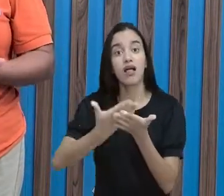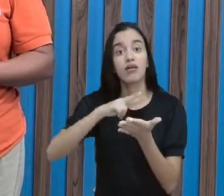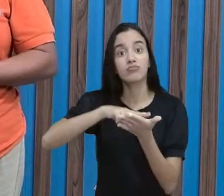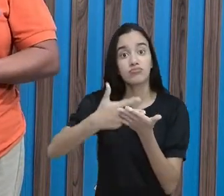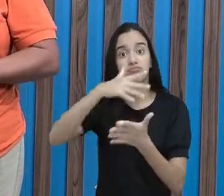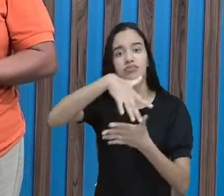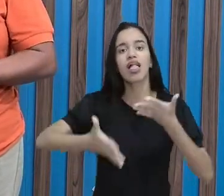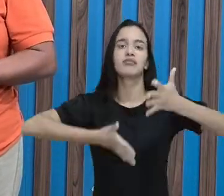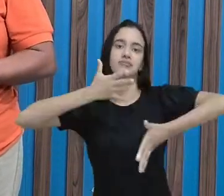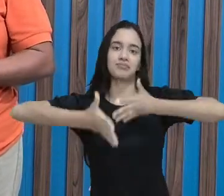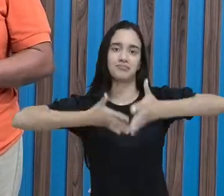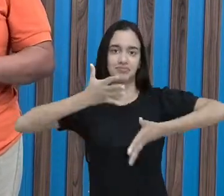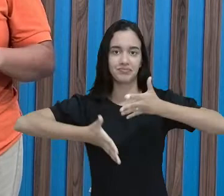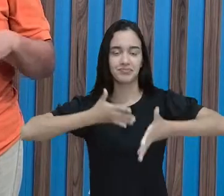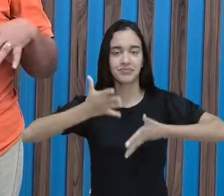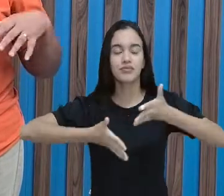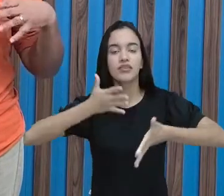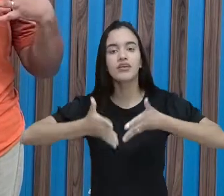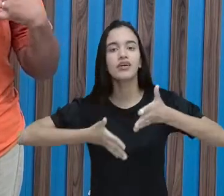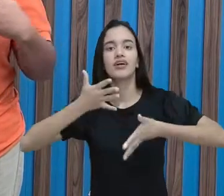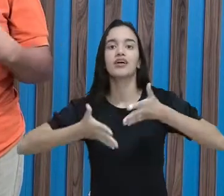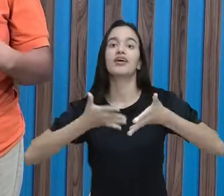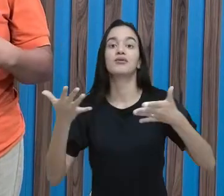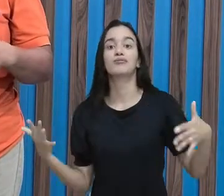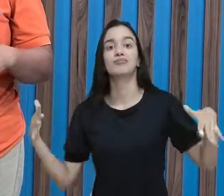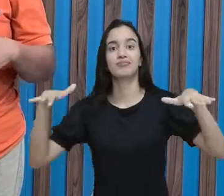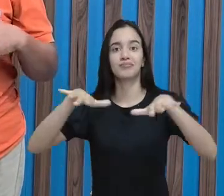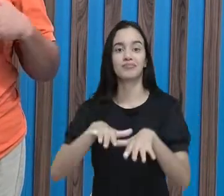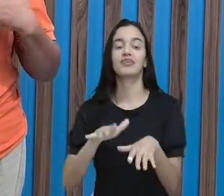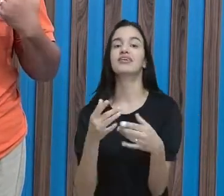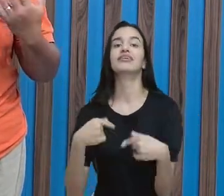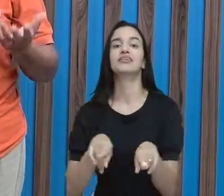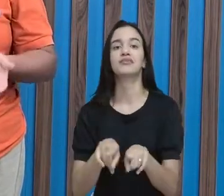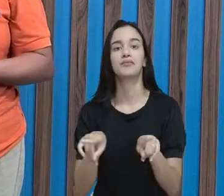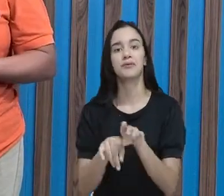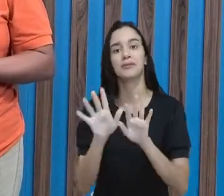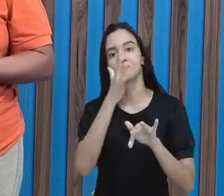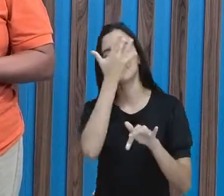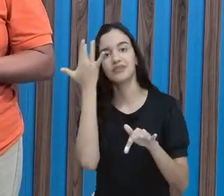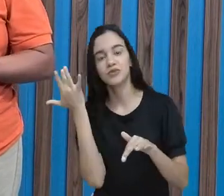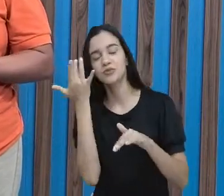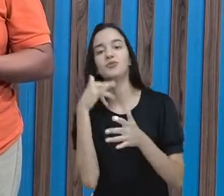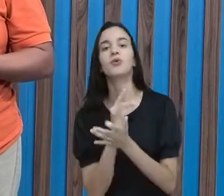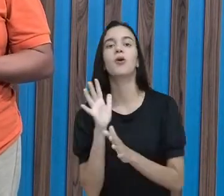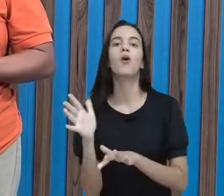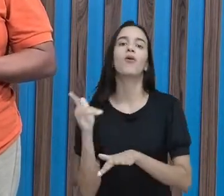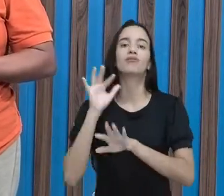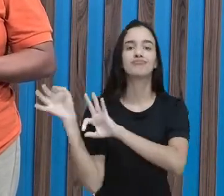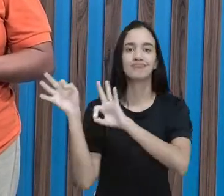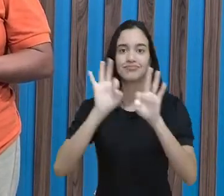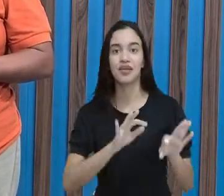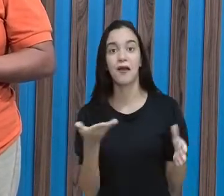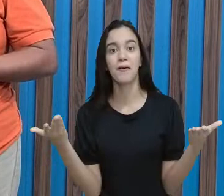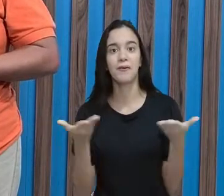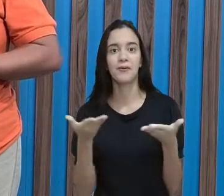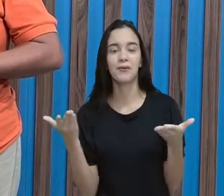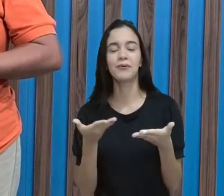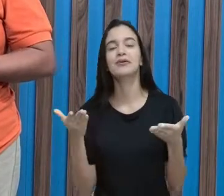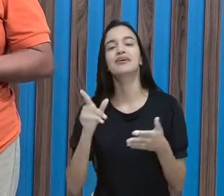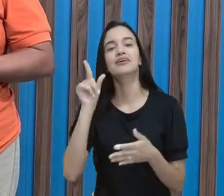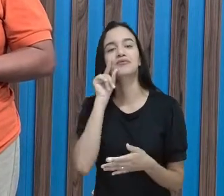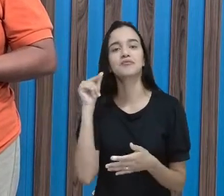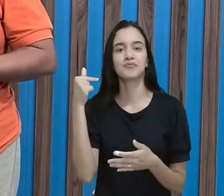linguagem brasileira de sinais, para que fique mais inclusa, para que mais pessoas possam acompanhar. E nós hoje estamos aqui com